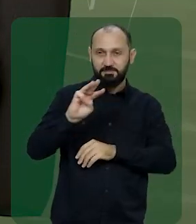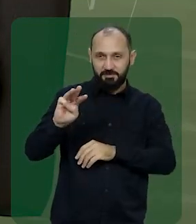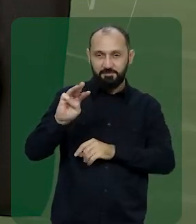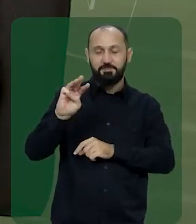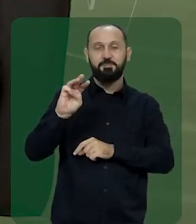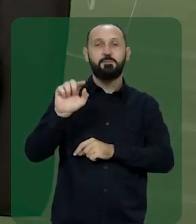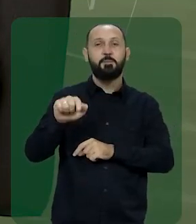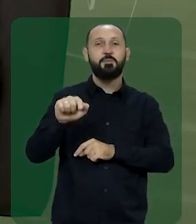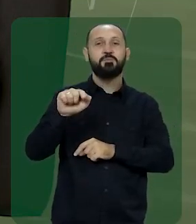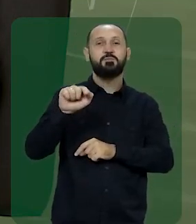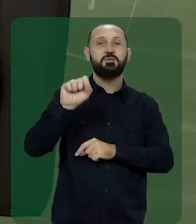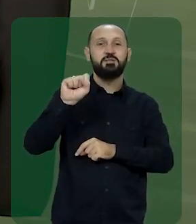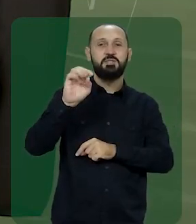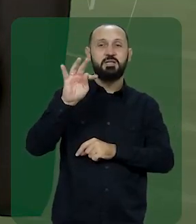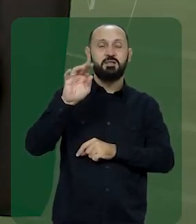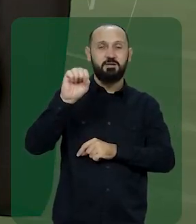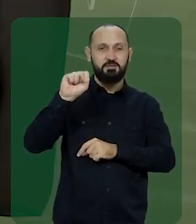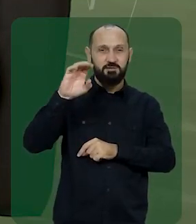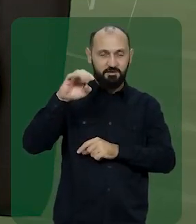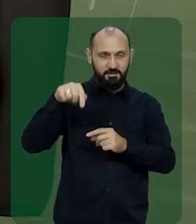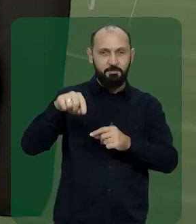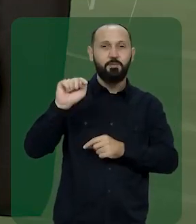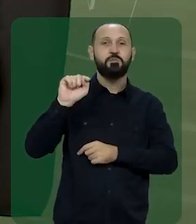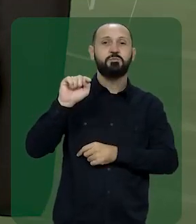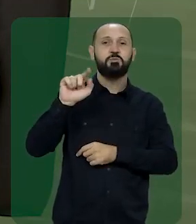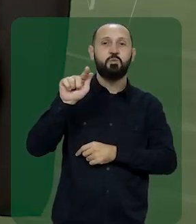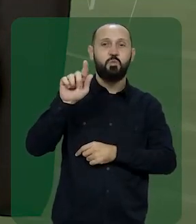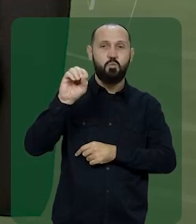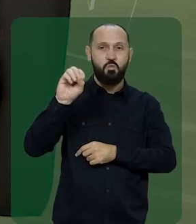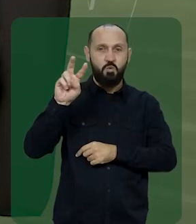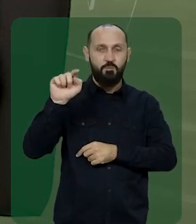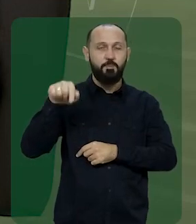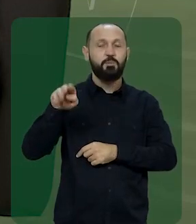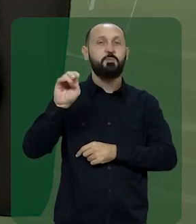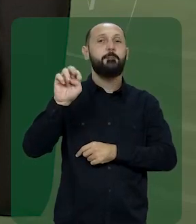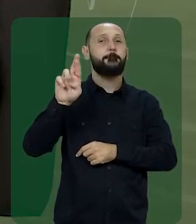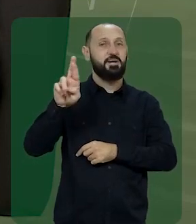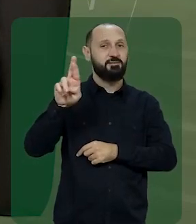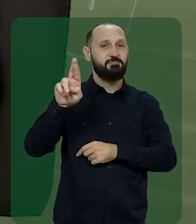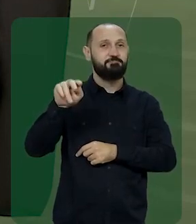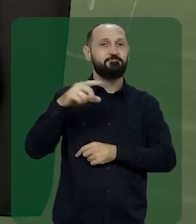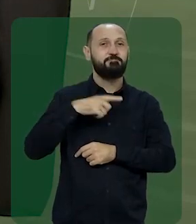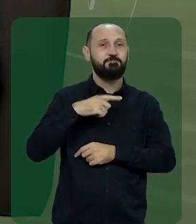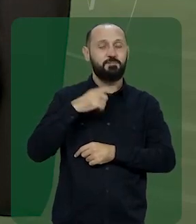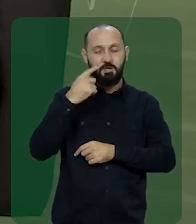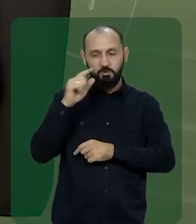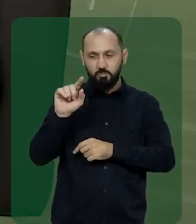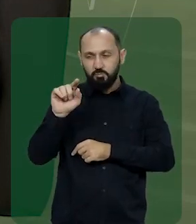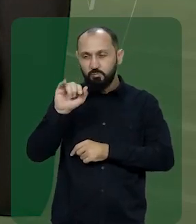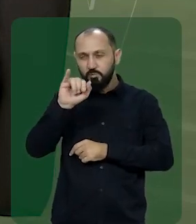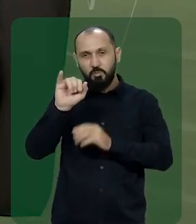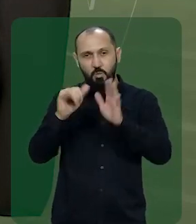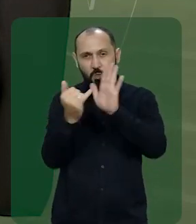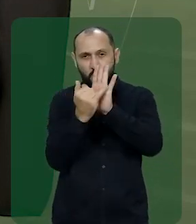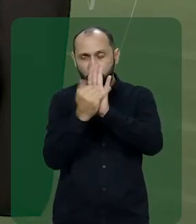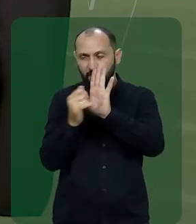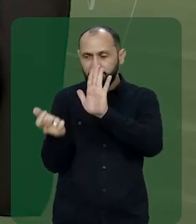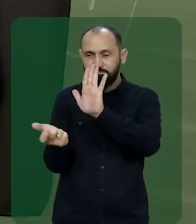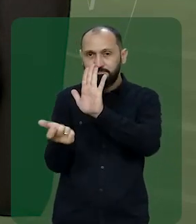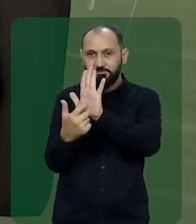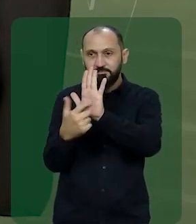políticas públicas para as pessoas idosas, pode ser acompanhado no site da CETESC, que é